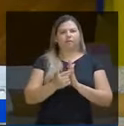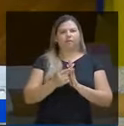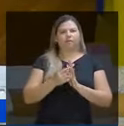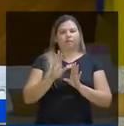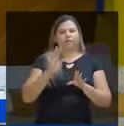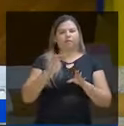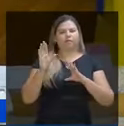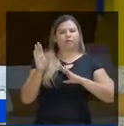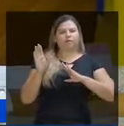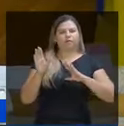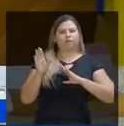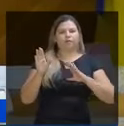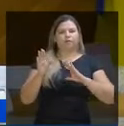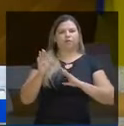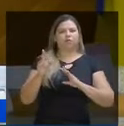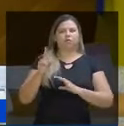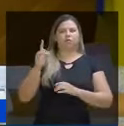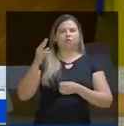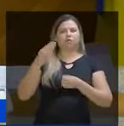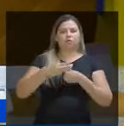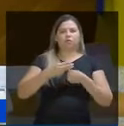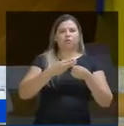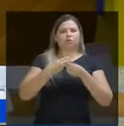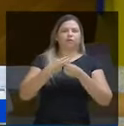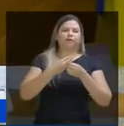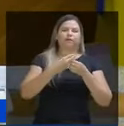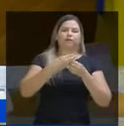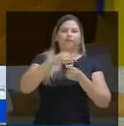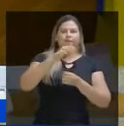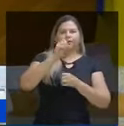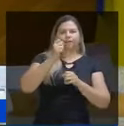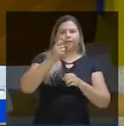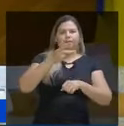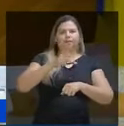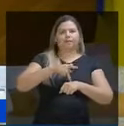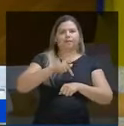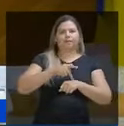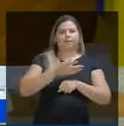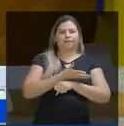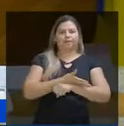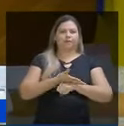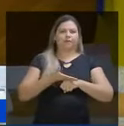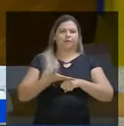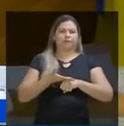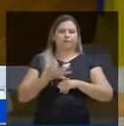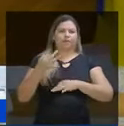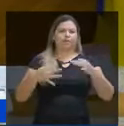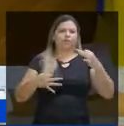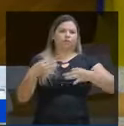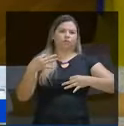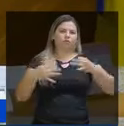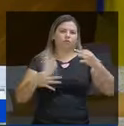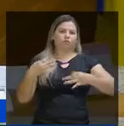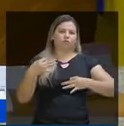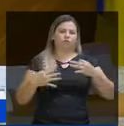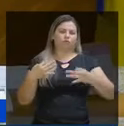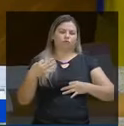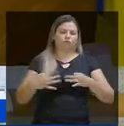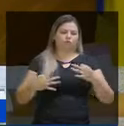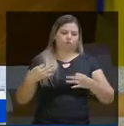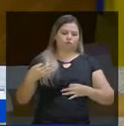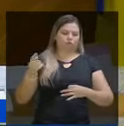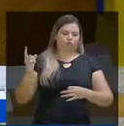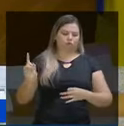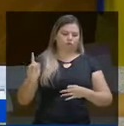0600-4, origem Pedra Branca do Amapari. Relator, juiz Rivaldo Valente. Recorrente, Valdirene Moraes da